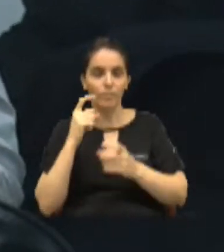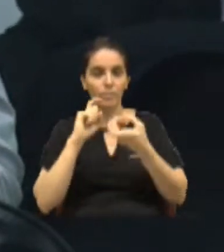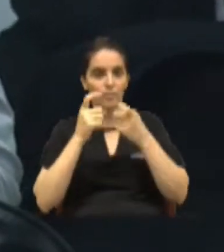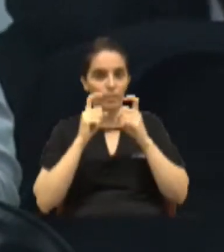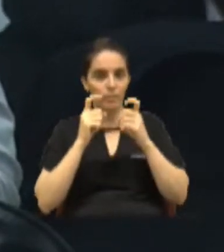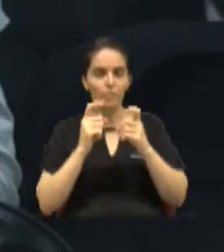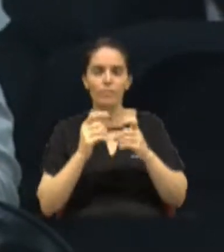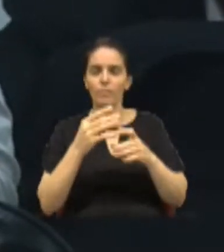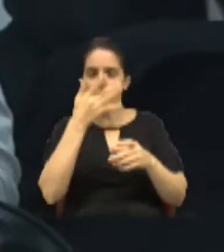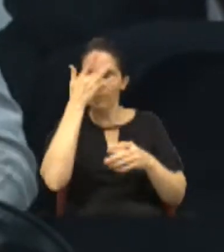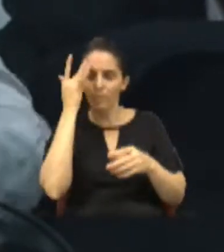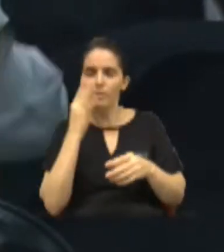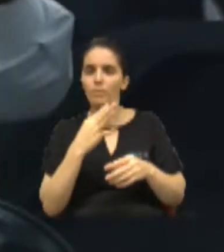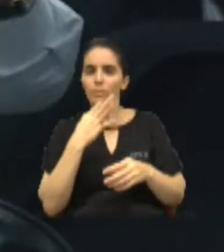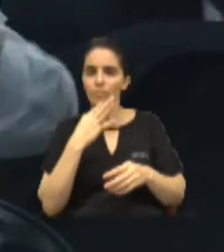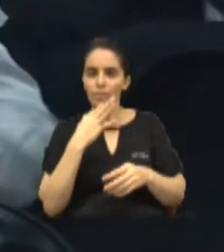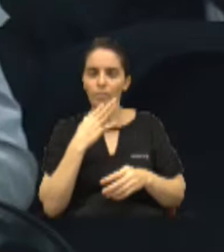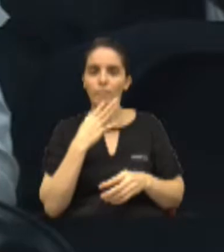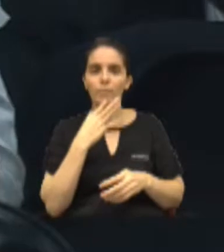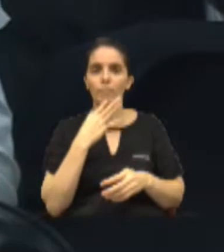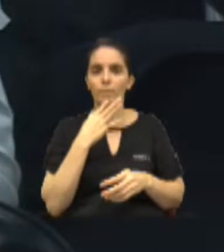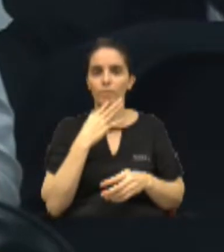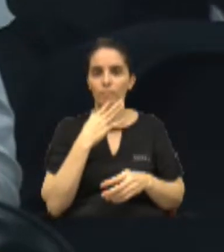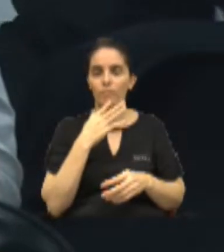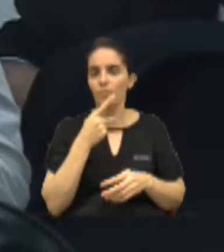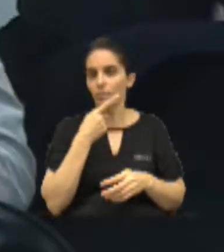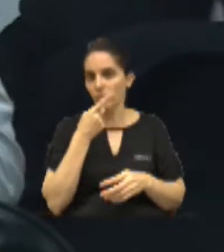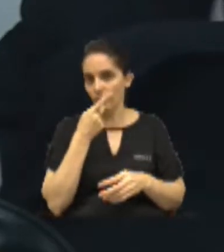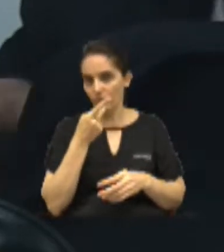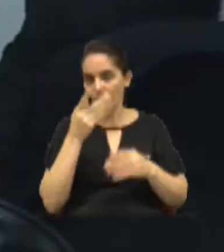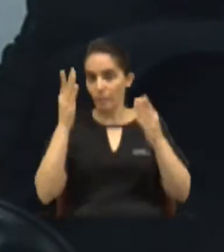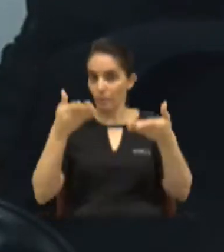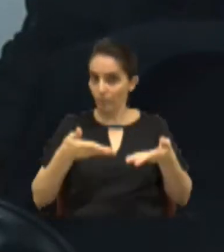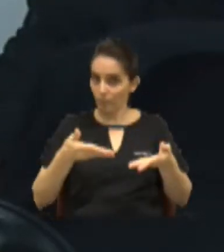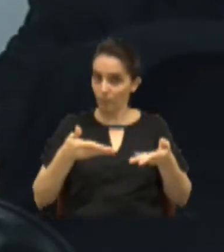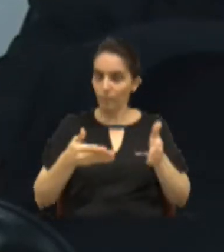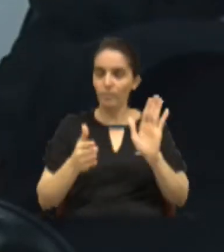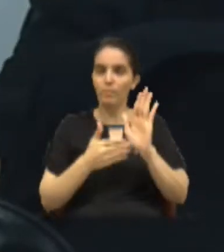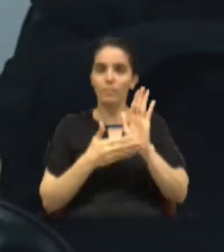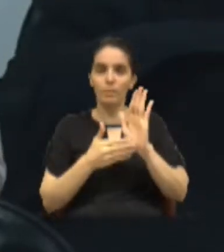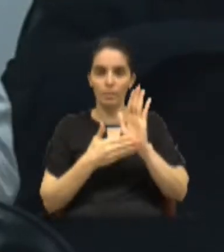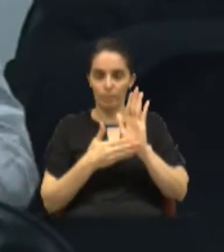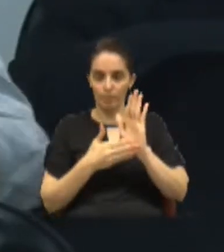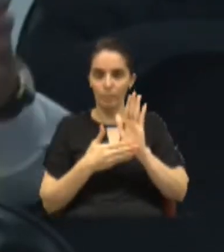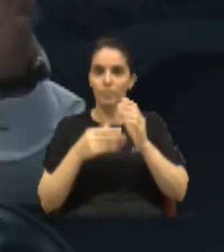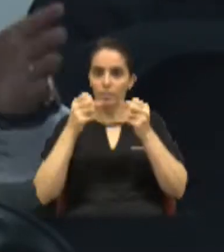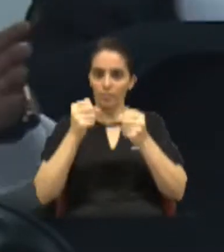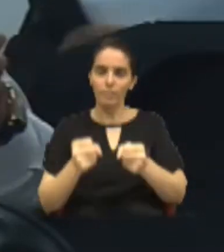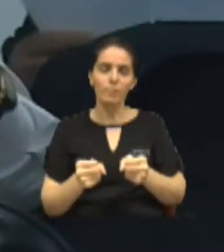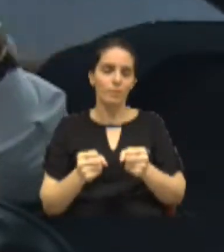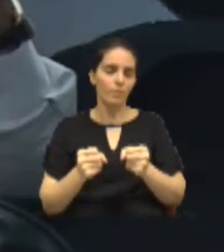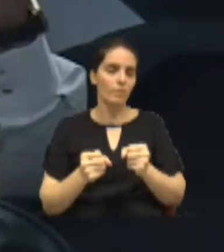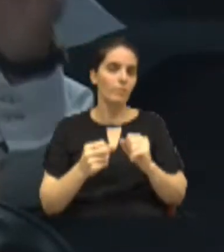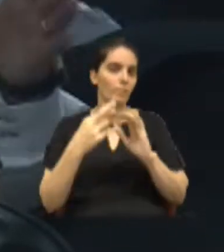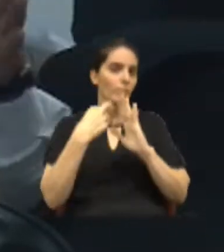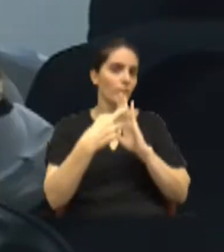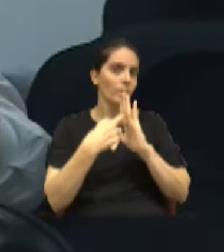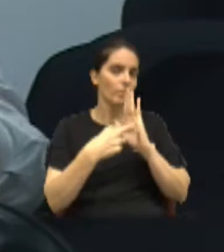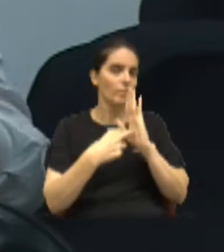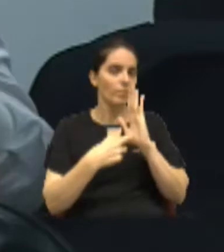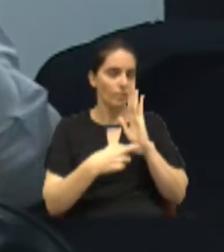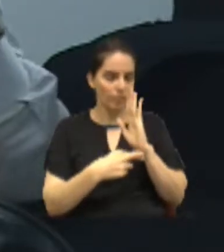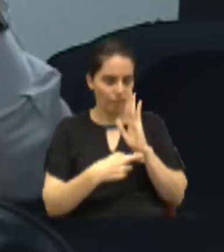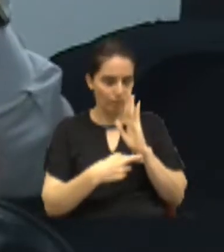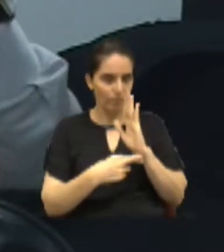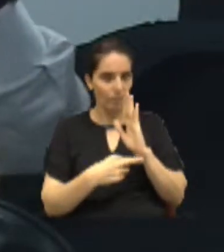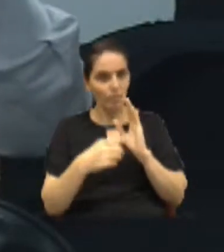conhecidos que já me procuraram lá e vou mencionar que, através da sua propositura, a gente conseguiu resolver uma etapa do